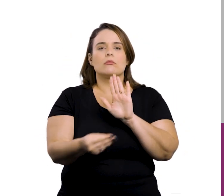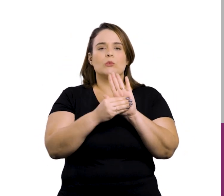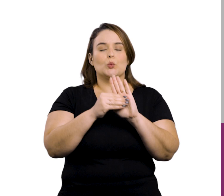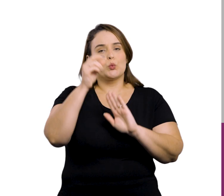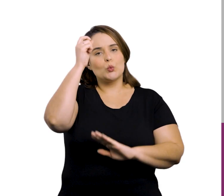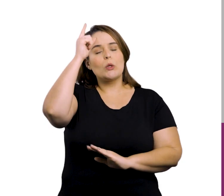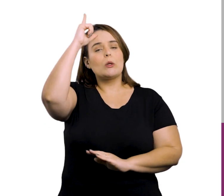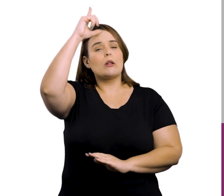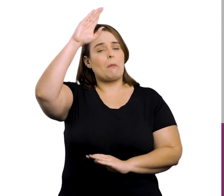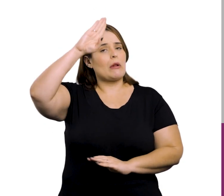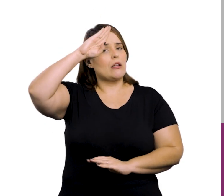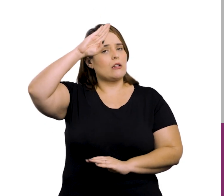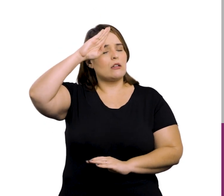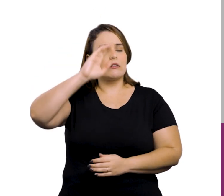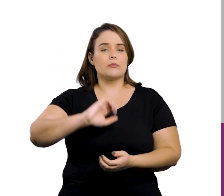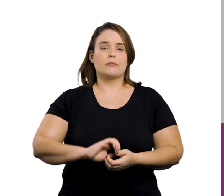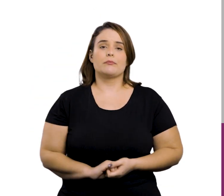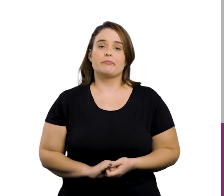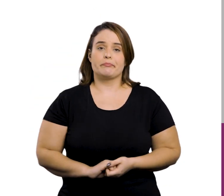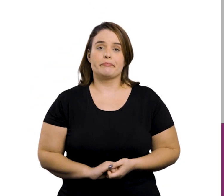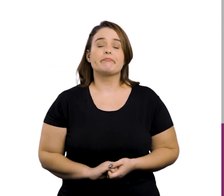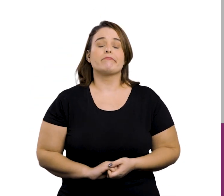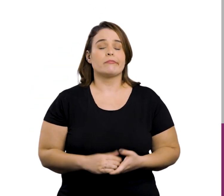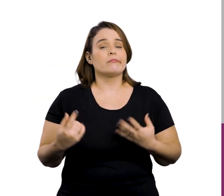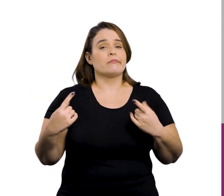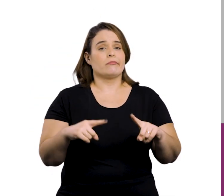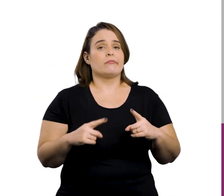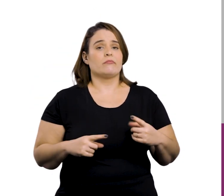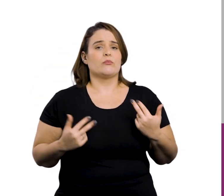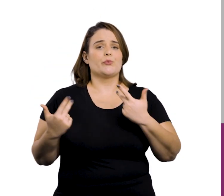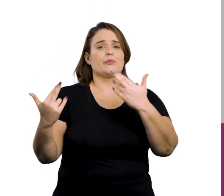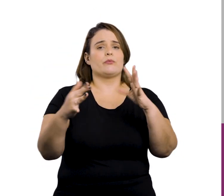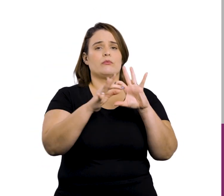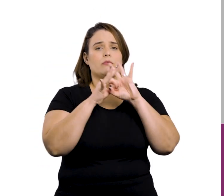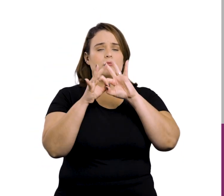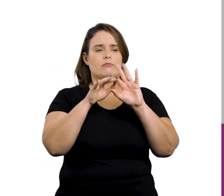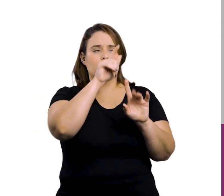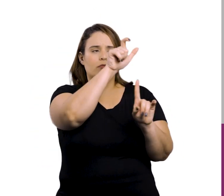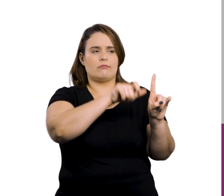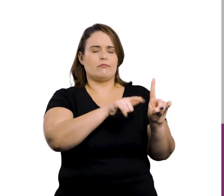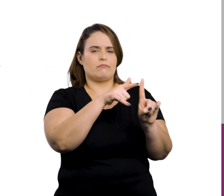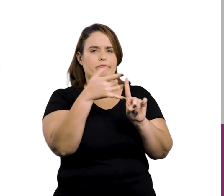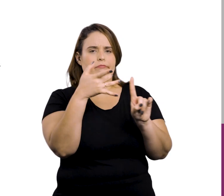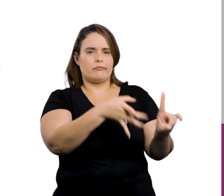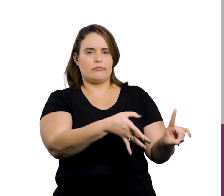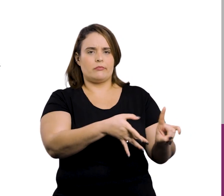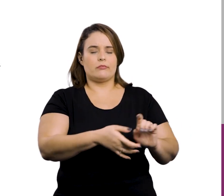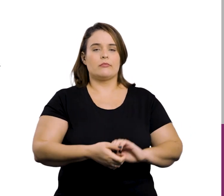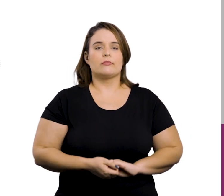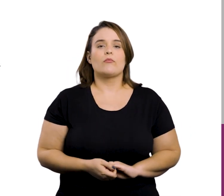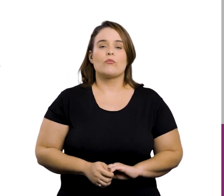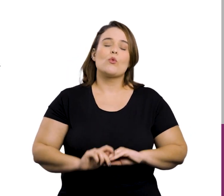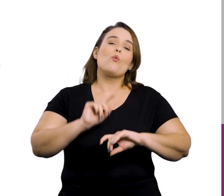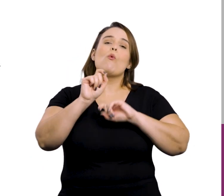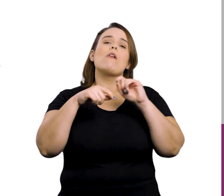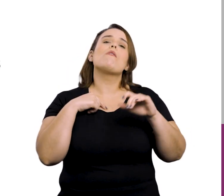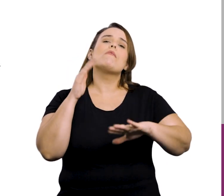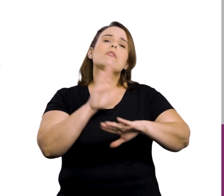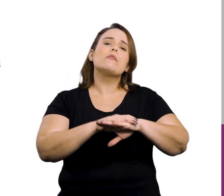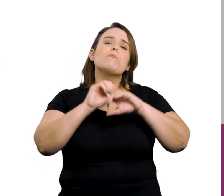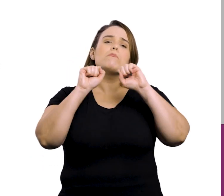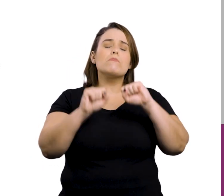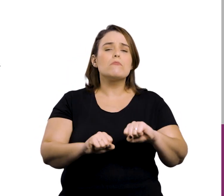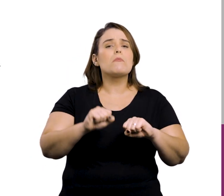da cultura militar, provocando a homogeneização e negação dos sujeitos. O que posso fazer para